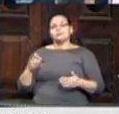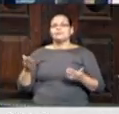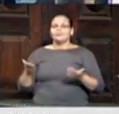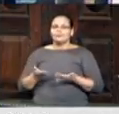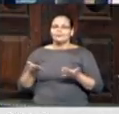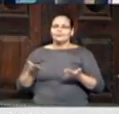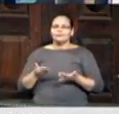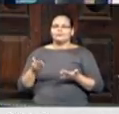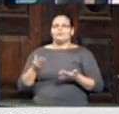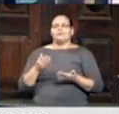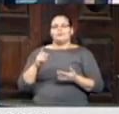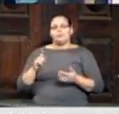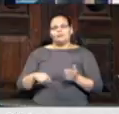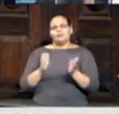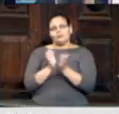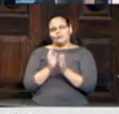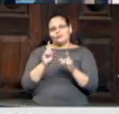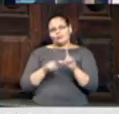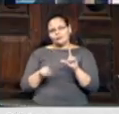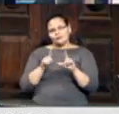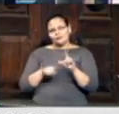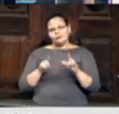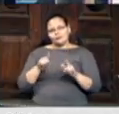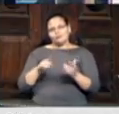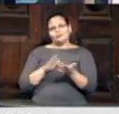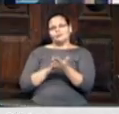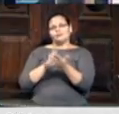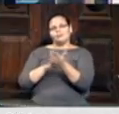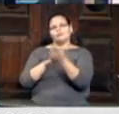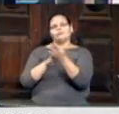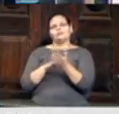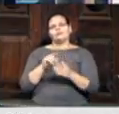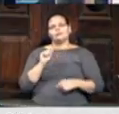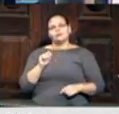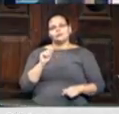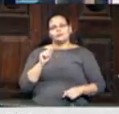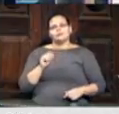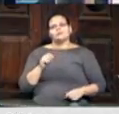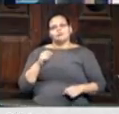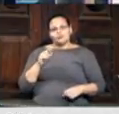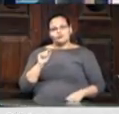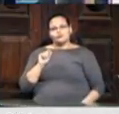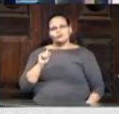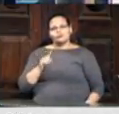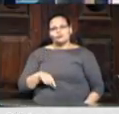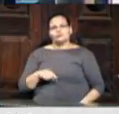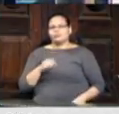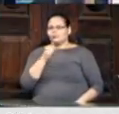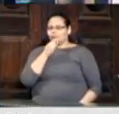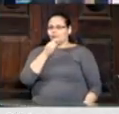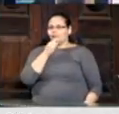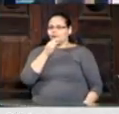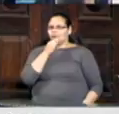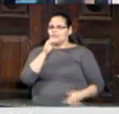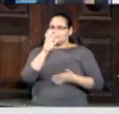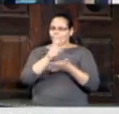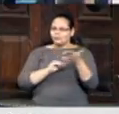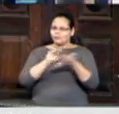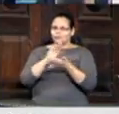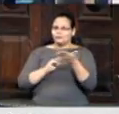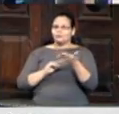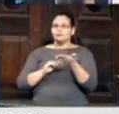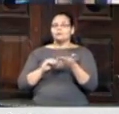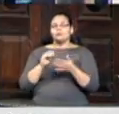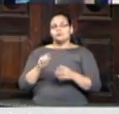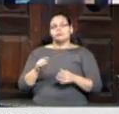em que a Academia Carioca de Letras é homenageada e que serve, inclusive, de exemplo